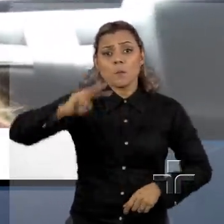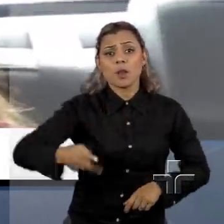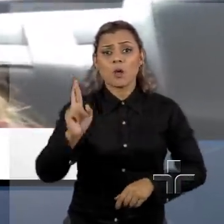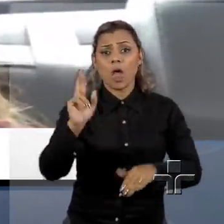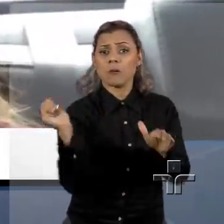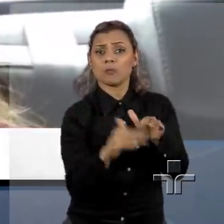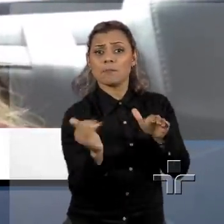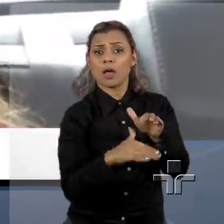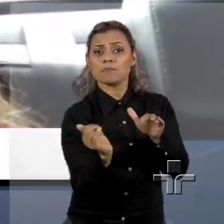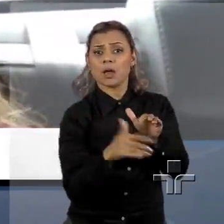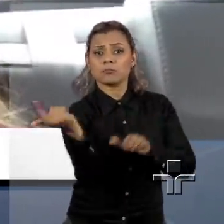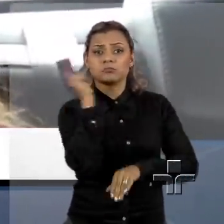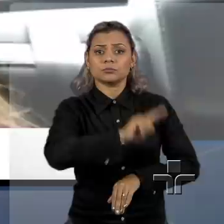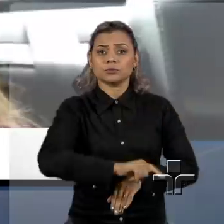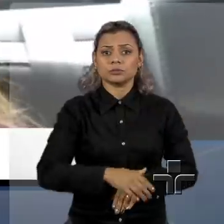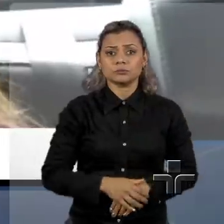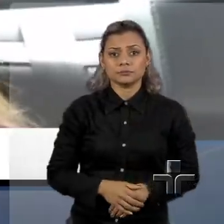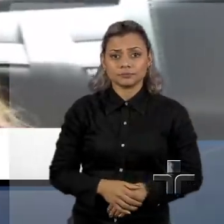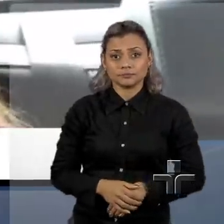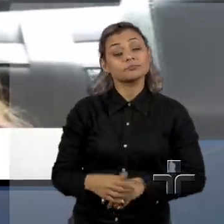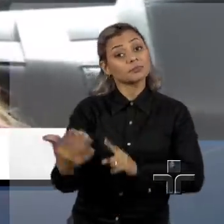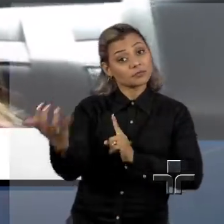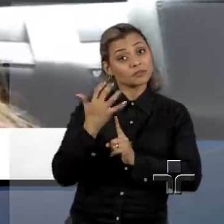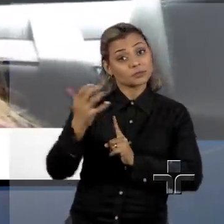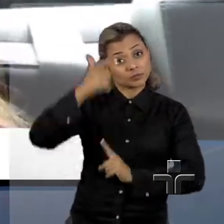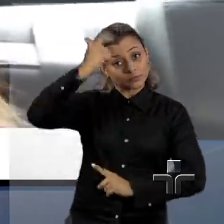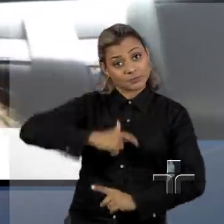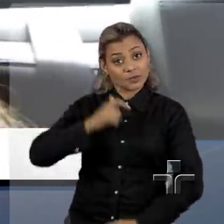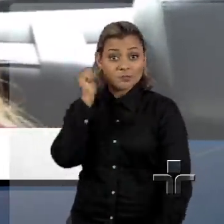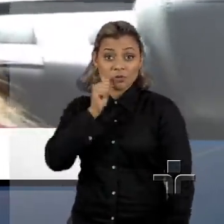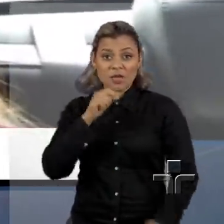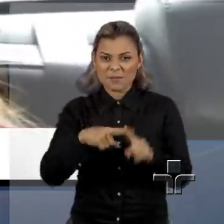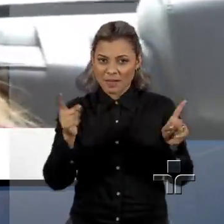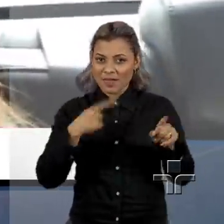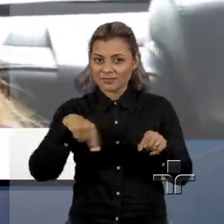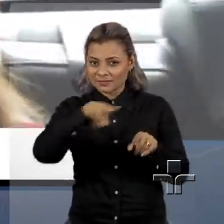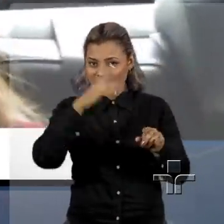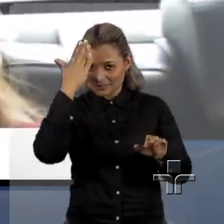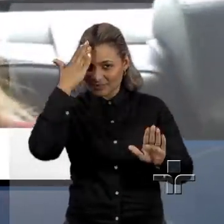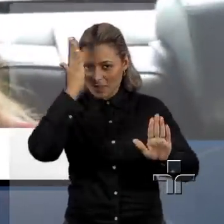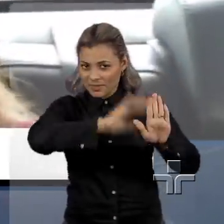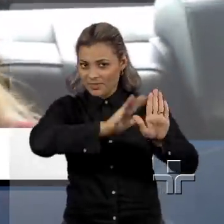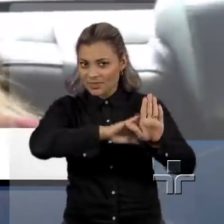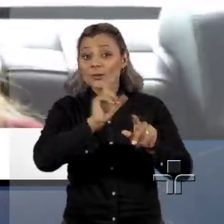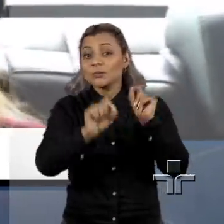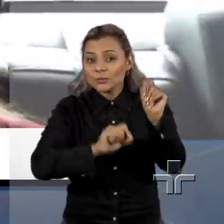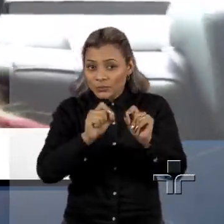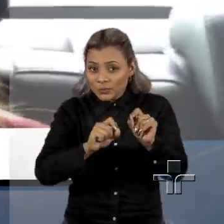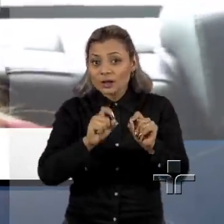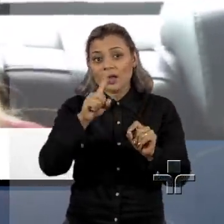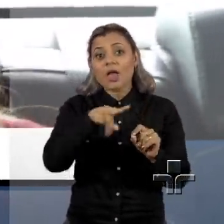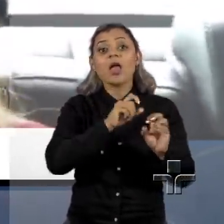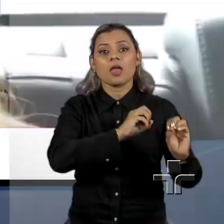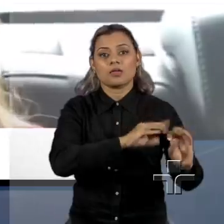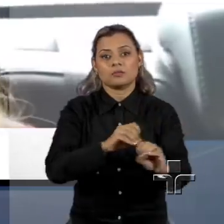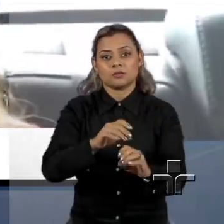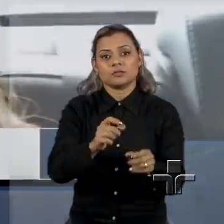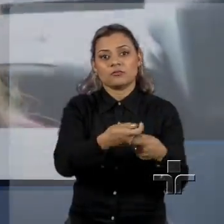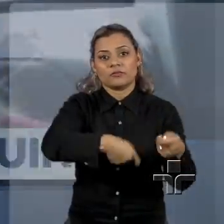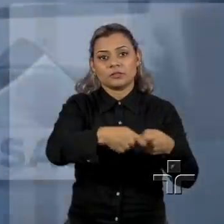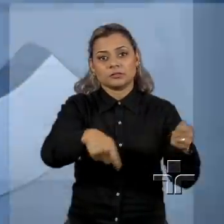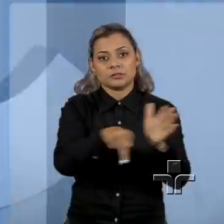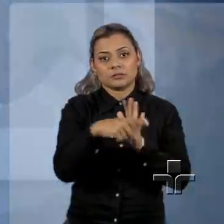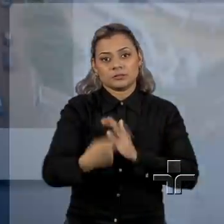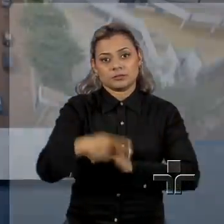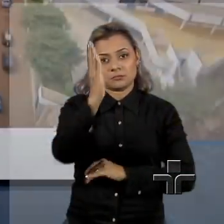em aplicações. Influenciou por eu ser mulher, mas tem outro lado que a gente não pode ignorar também, que é a educação financeira no país é